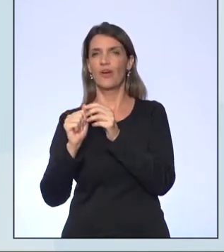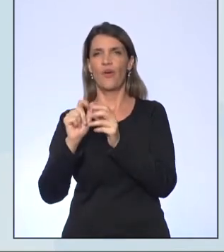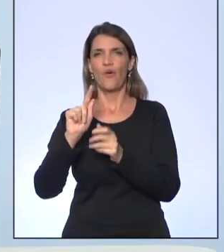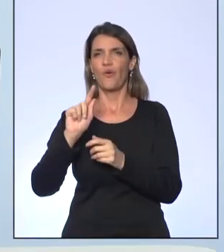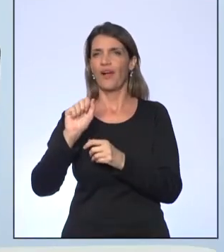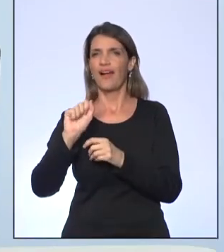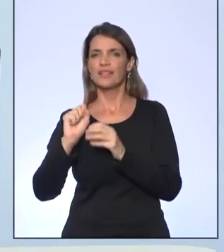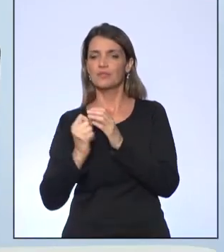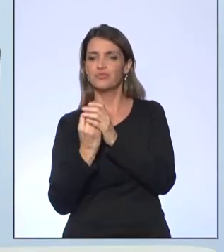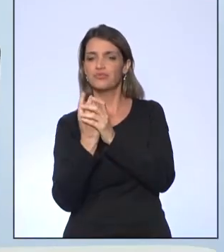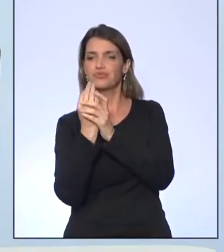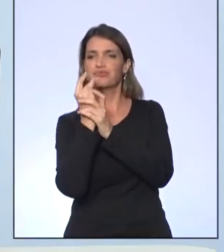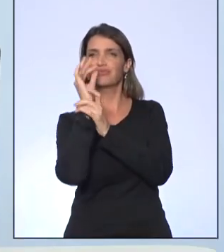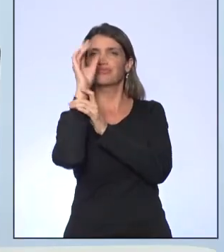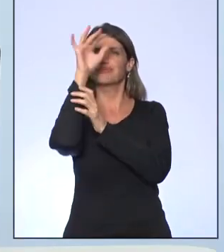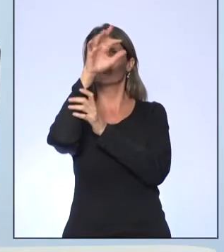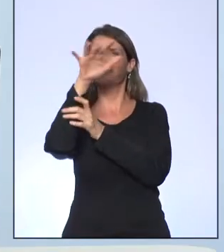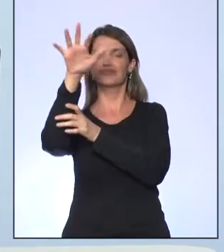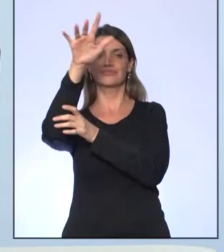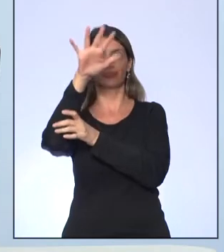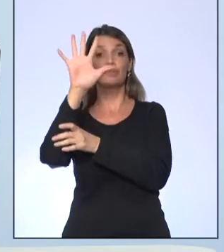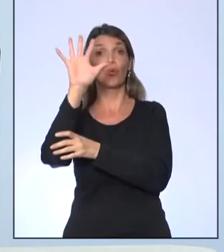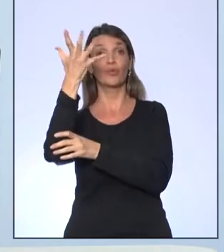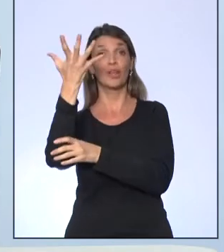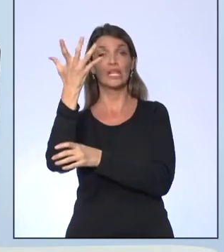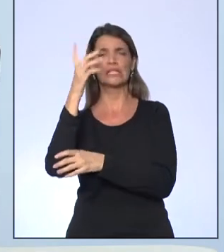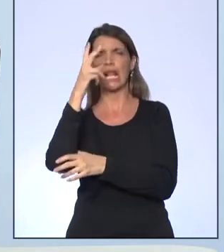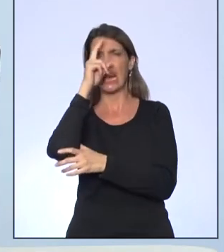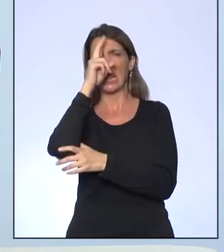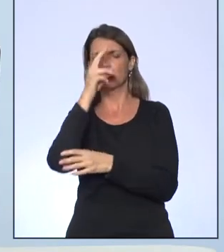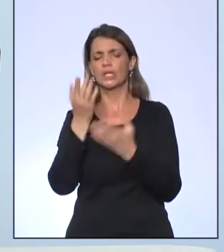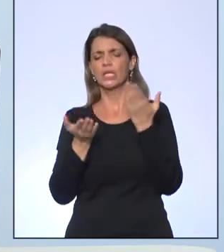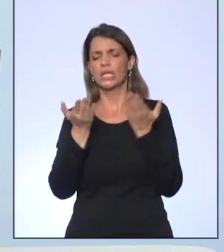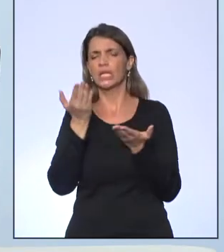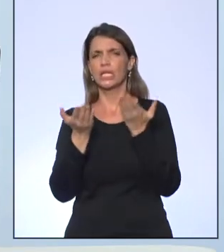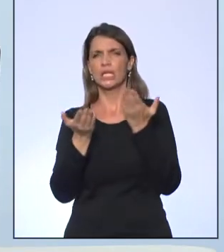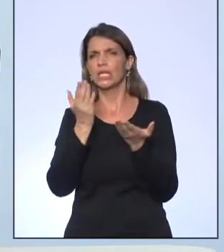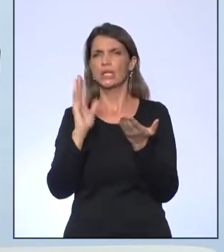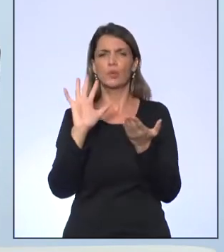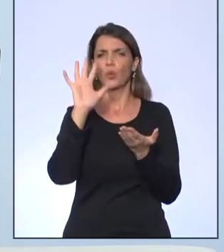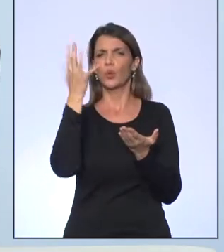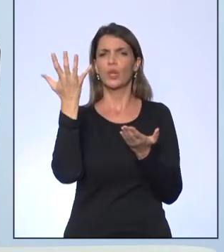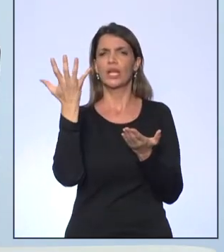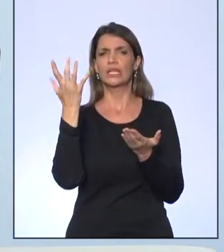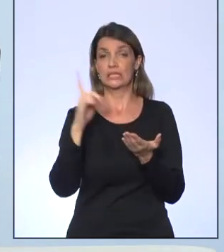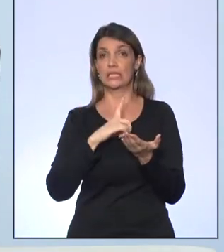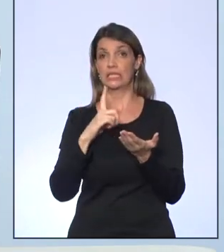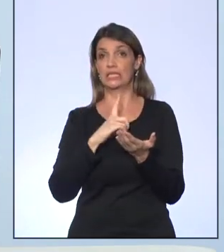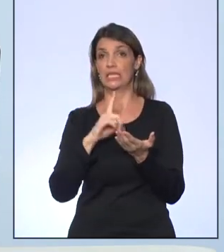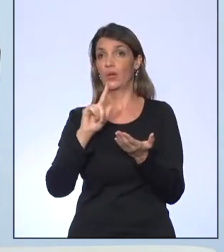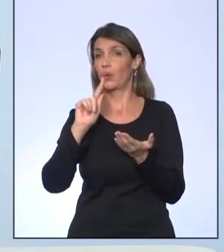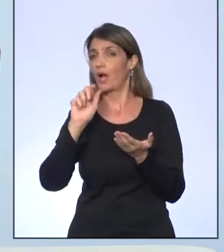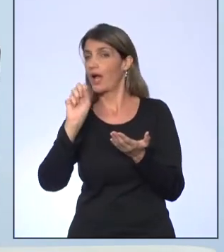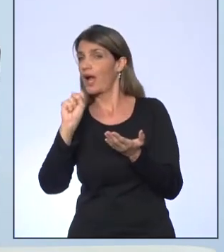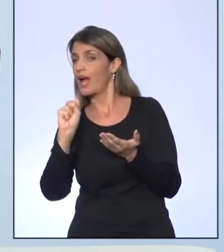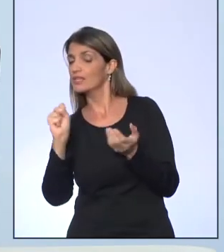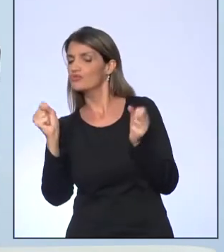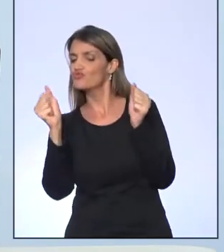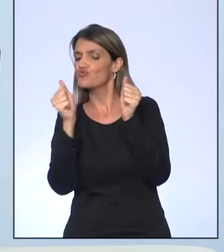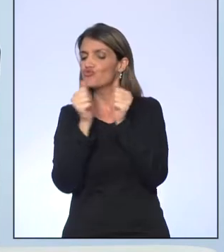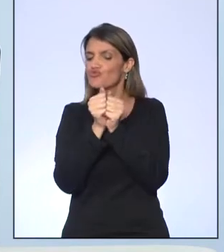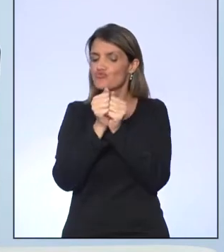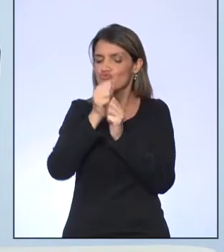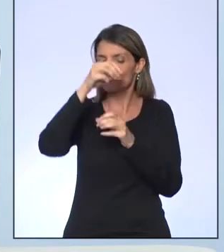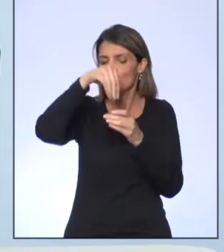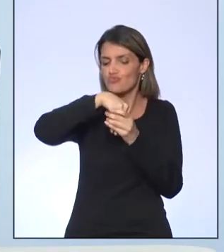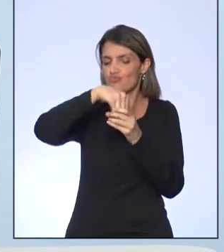ambiente. Exatamente isso que acontece. Lembra que o equilíbrio ele acontece quando a gente tem um gás participando e o